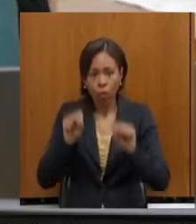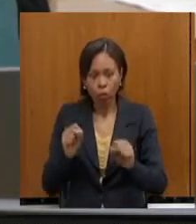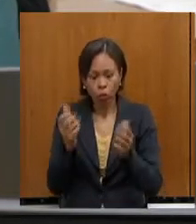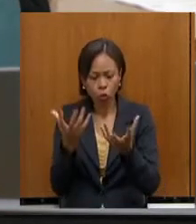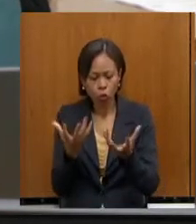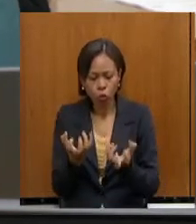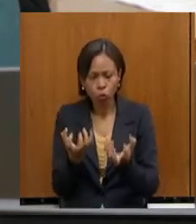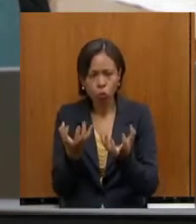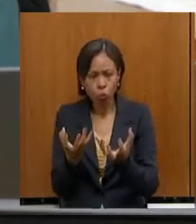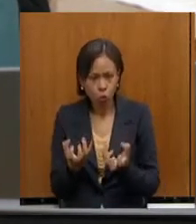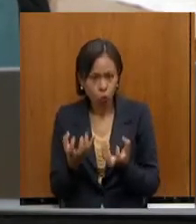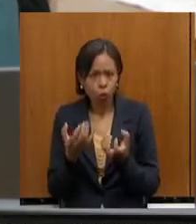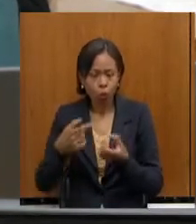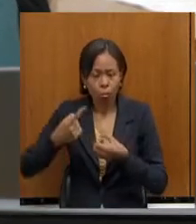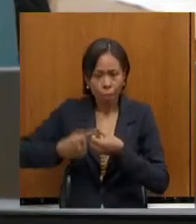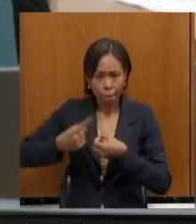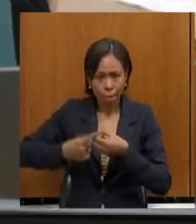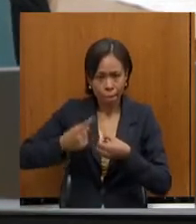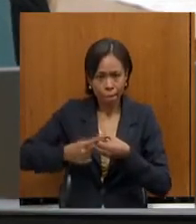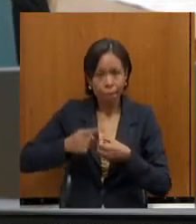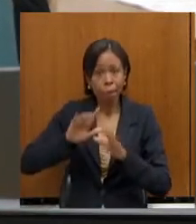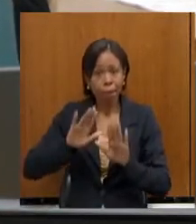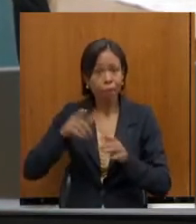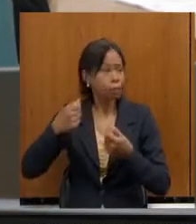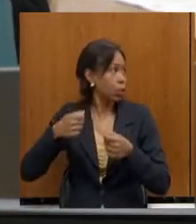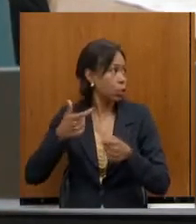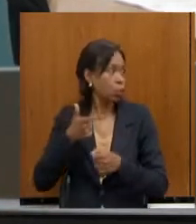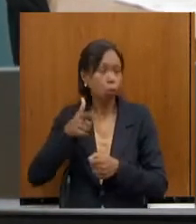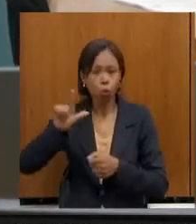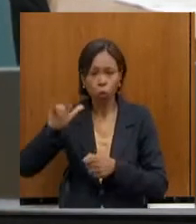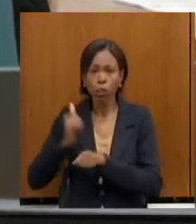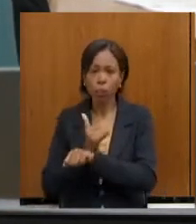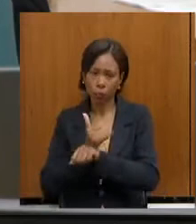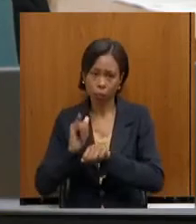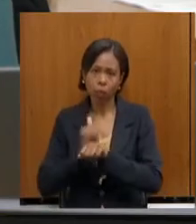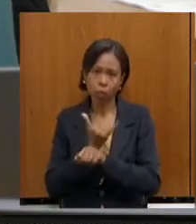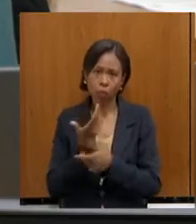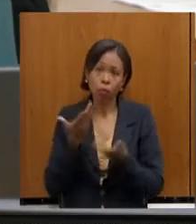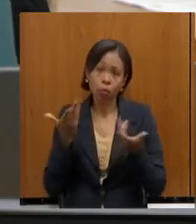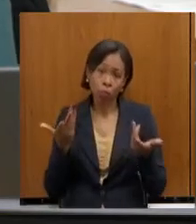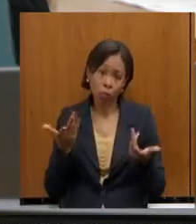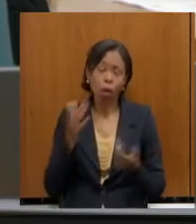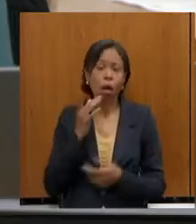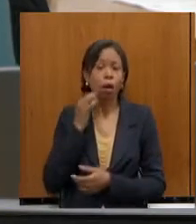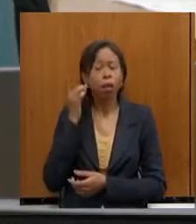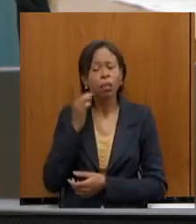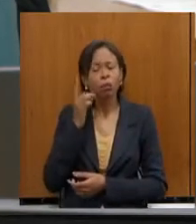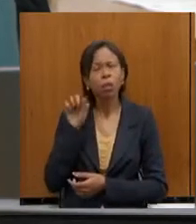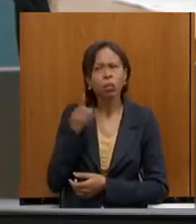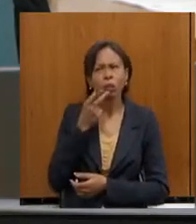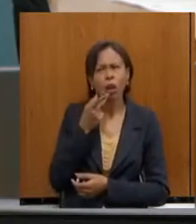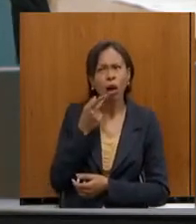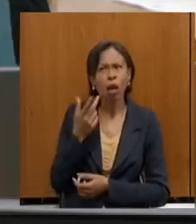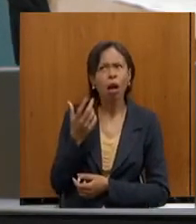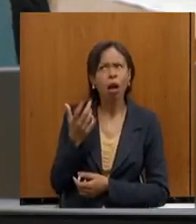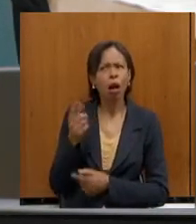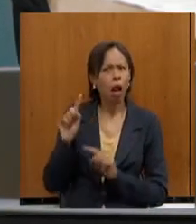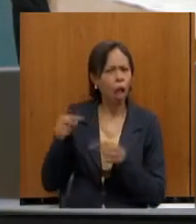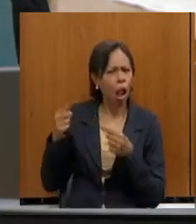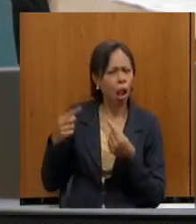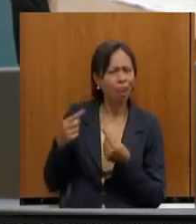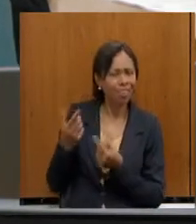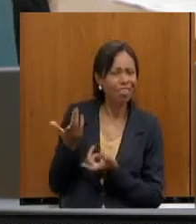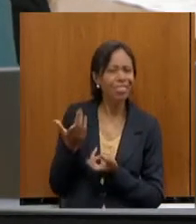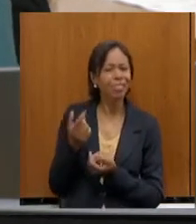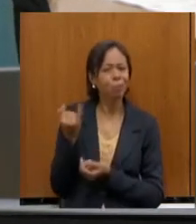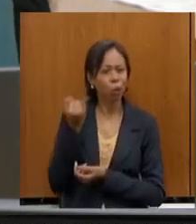mas ele deve ser agregado com outras ações e aí Deputado você né nos traz uma provocação muito importante e eu